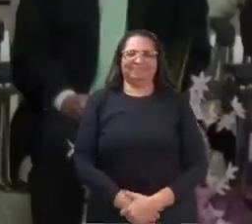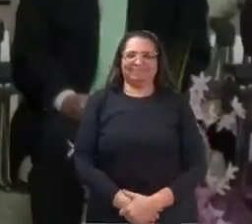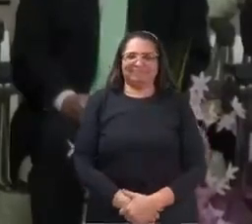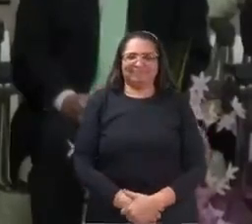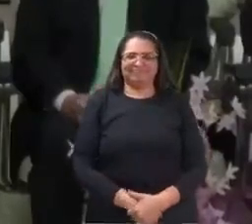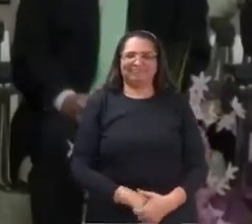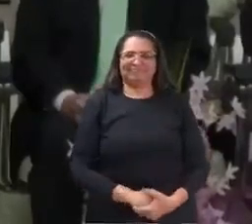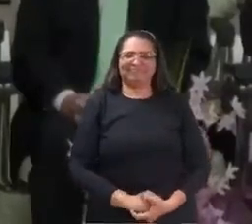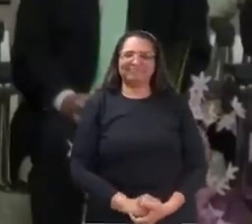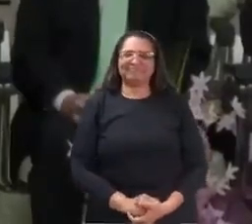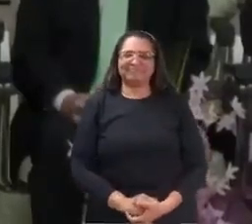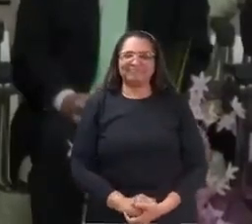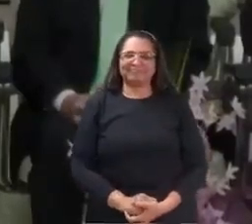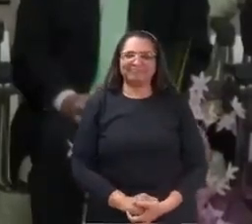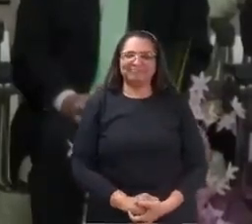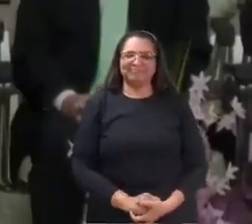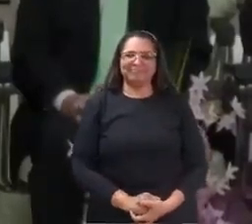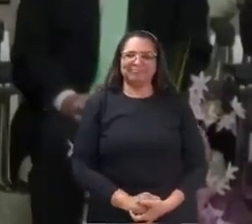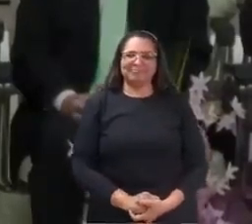Ei, rush.